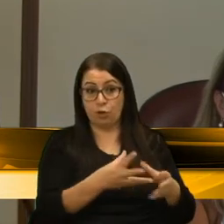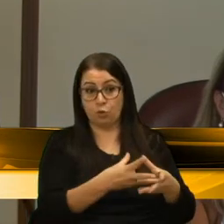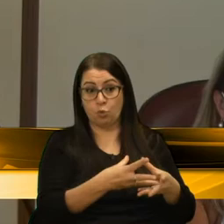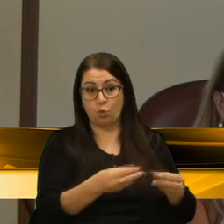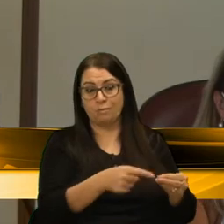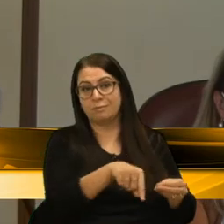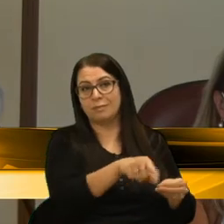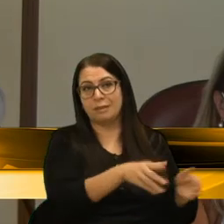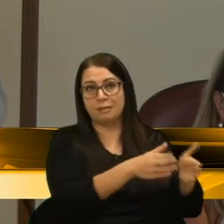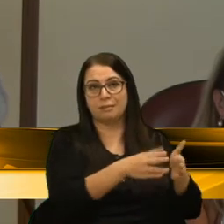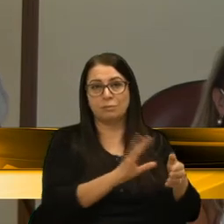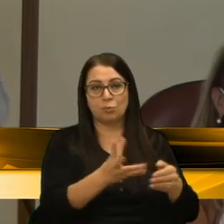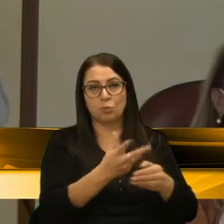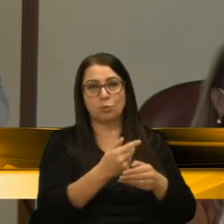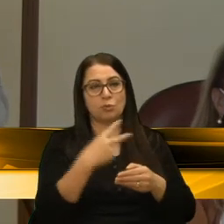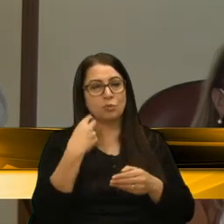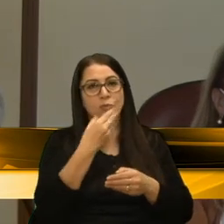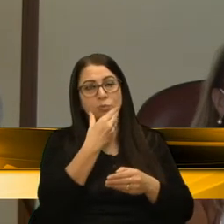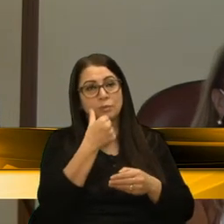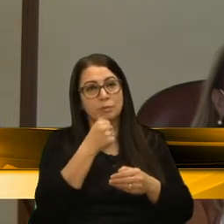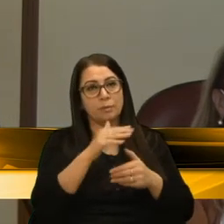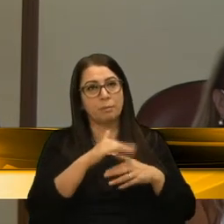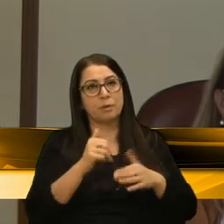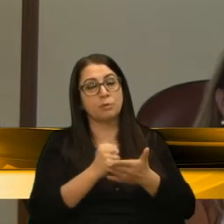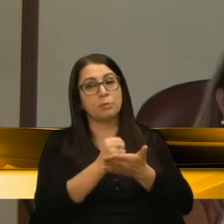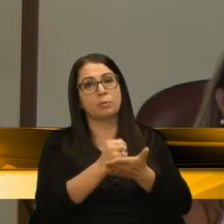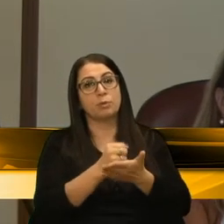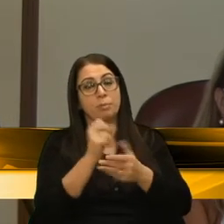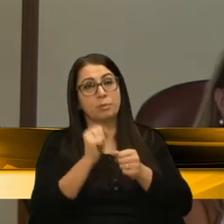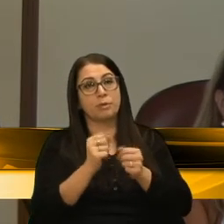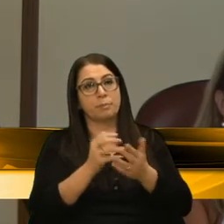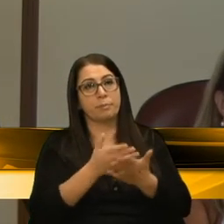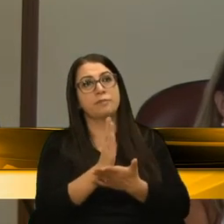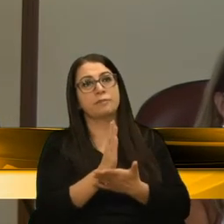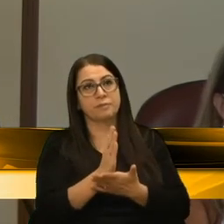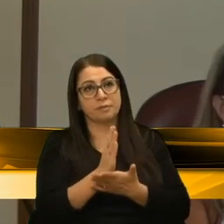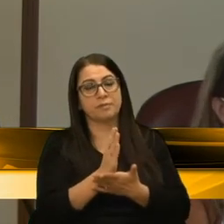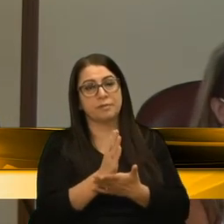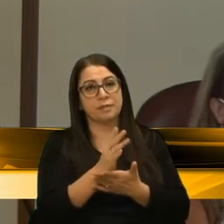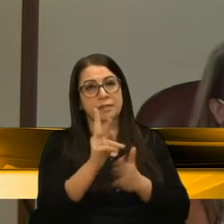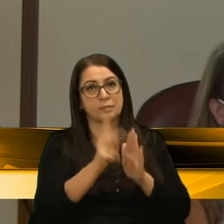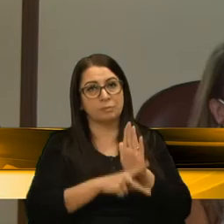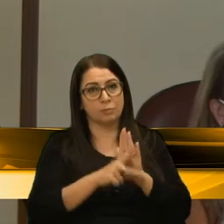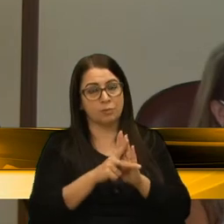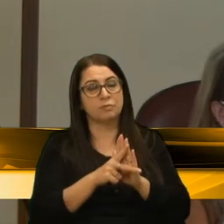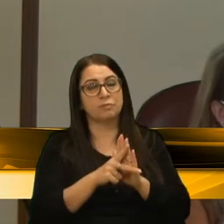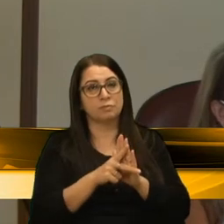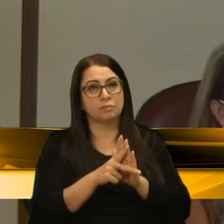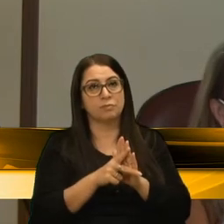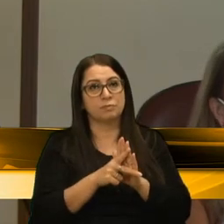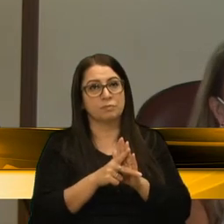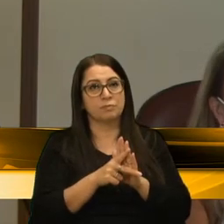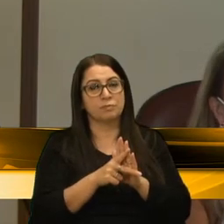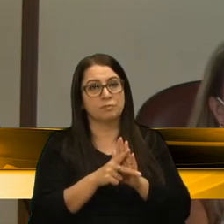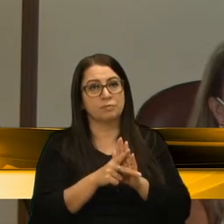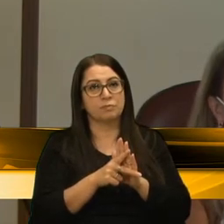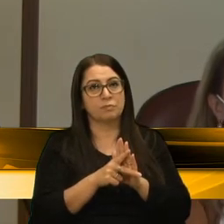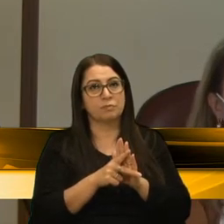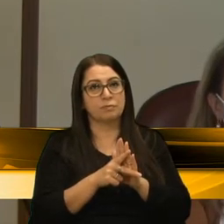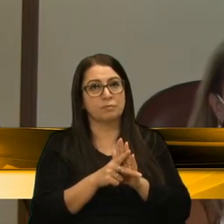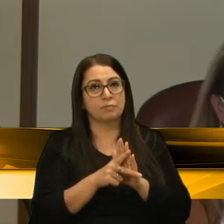tudo isso, senhoras e senhores vereadores, eu peço apoio que a gente possa aprovar esse projeto, ao invés de